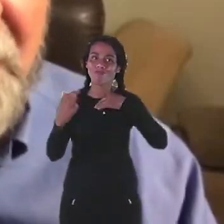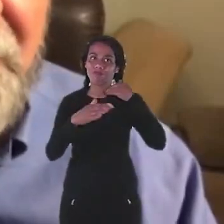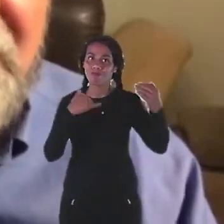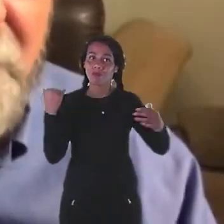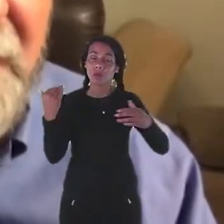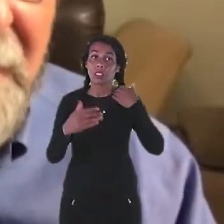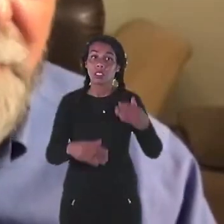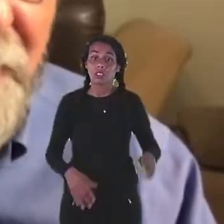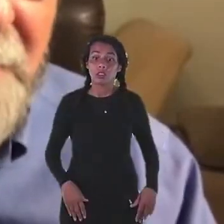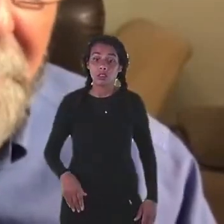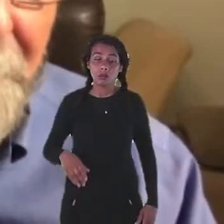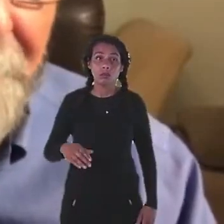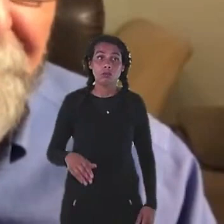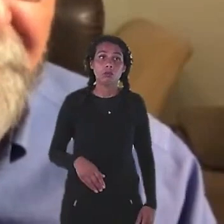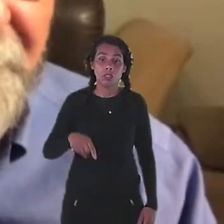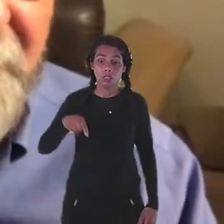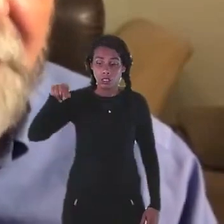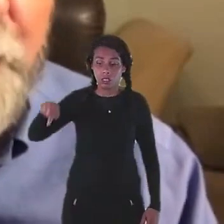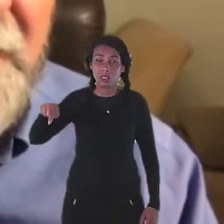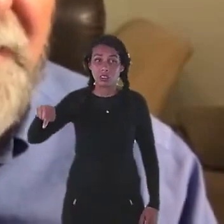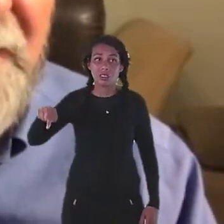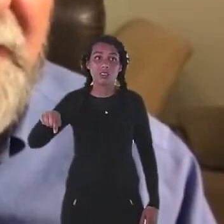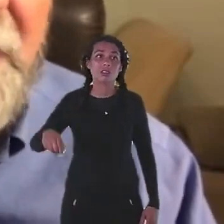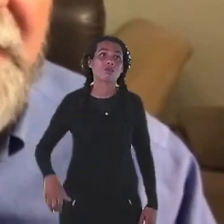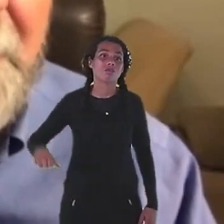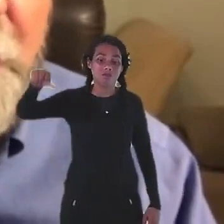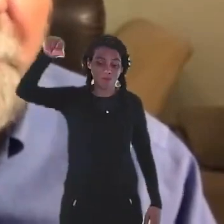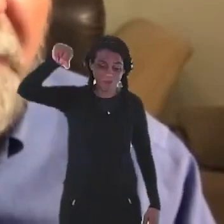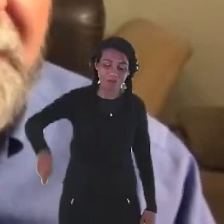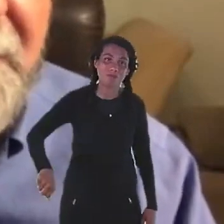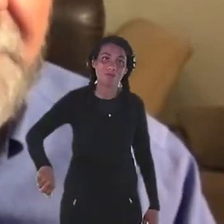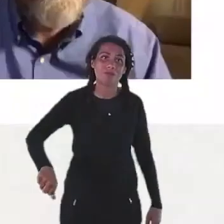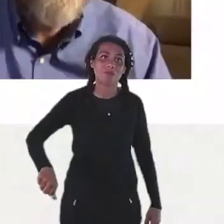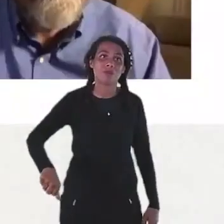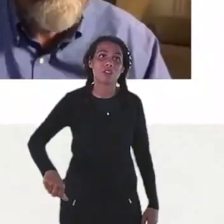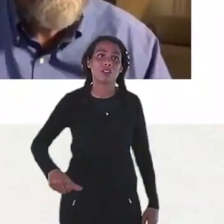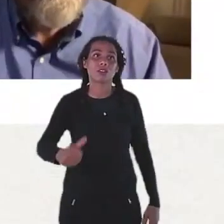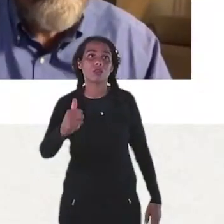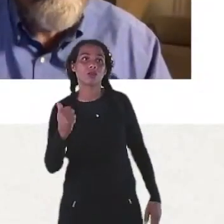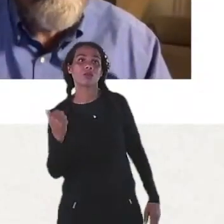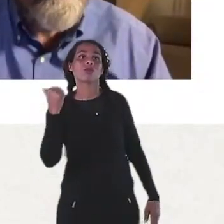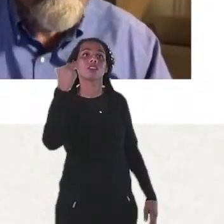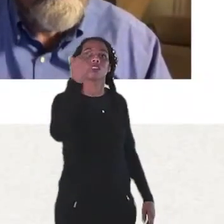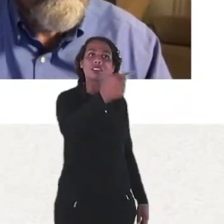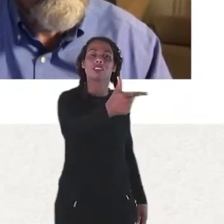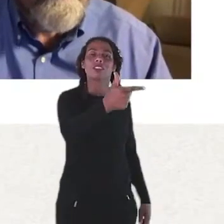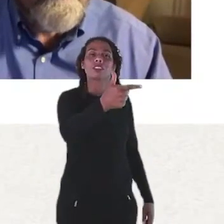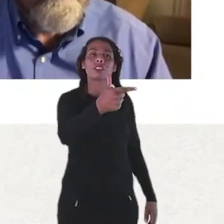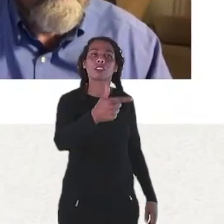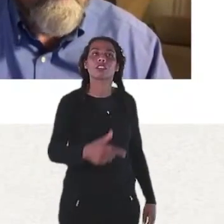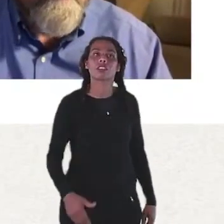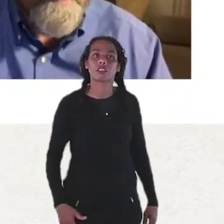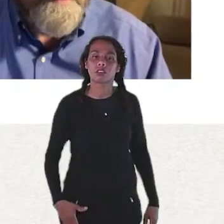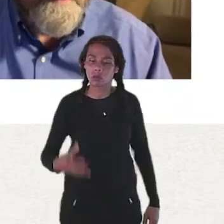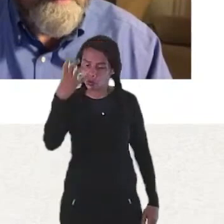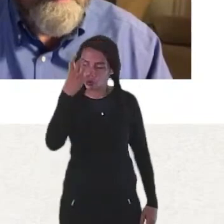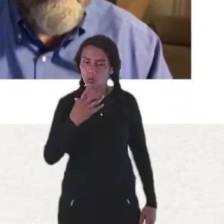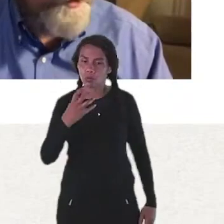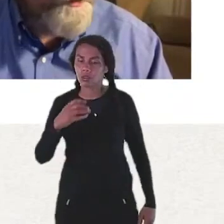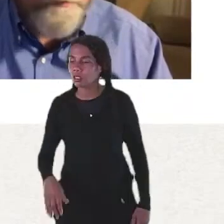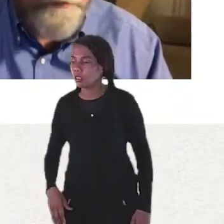Estados Unidos teve na Segunda Guerra Mundial. Que foram e o nosso prognóstico é péssimo para daqui a 3, 4 meses.